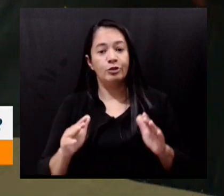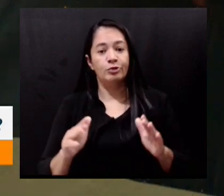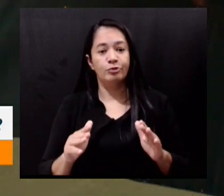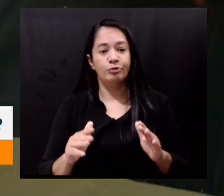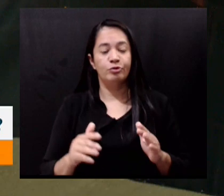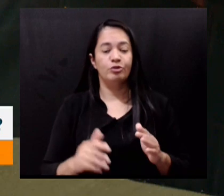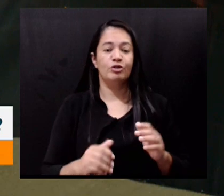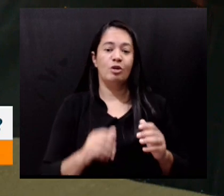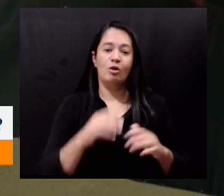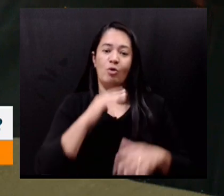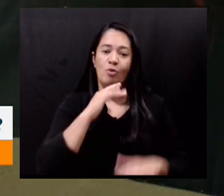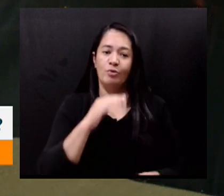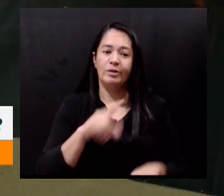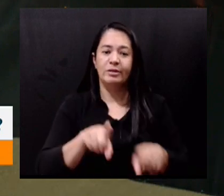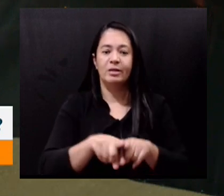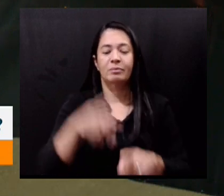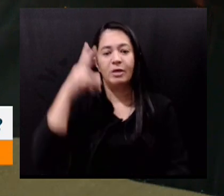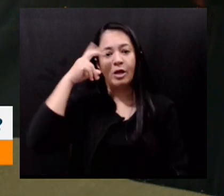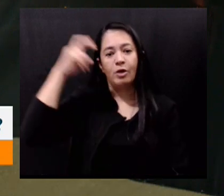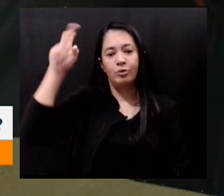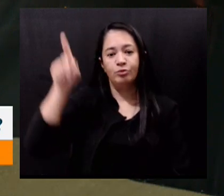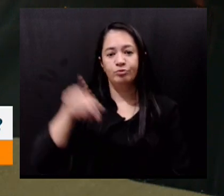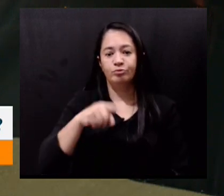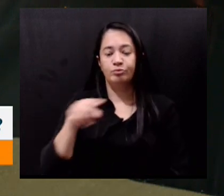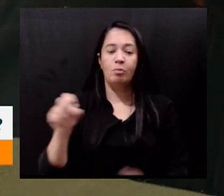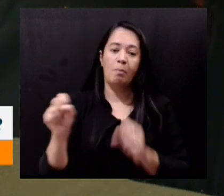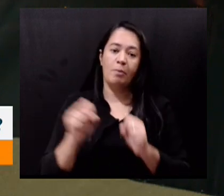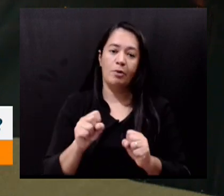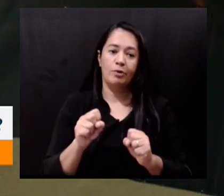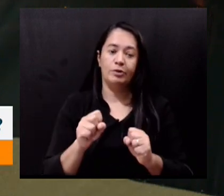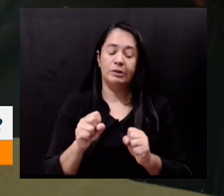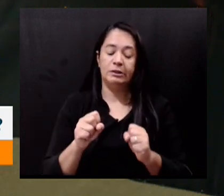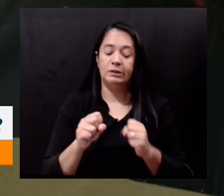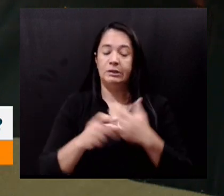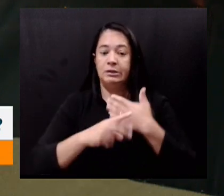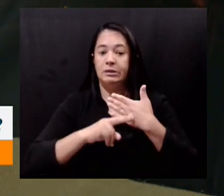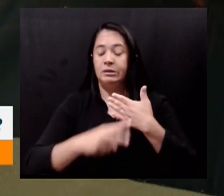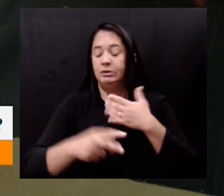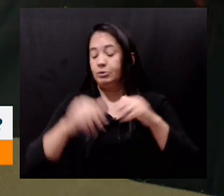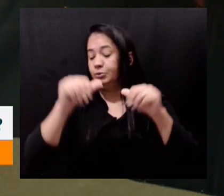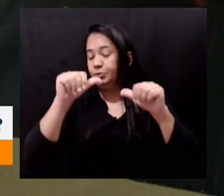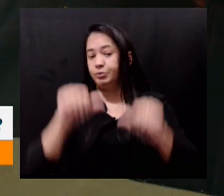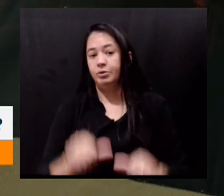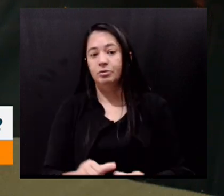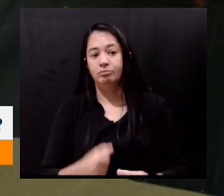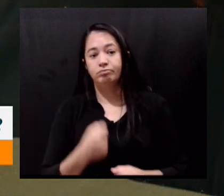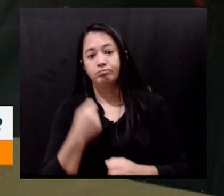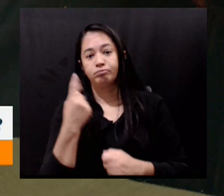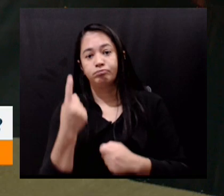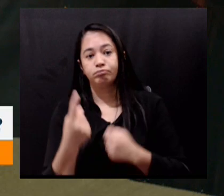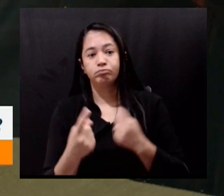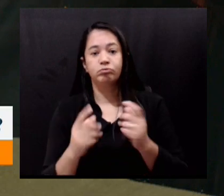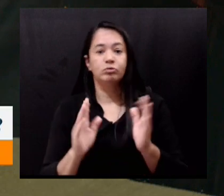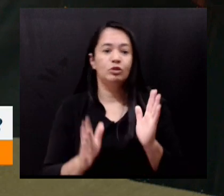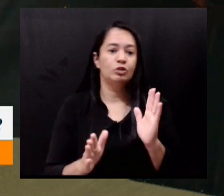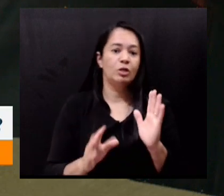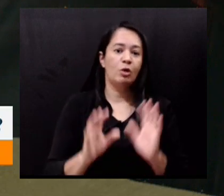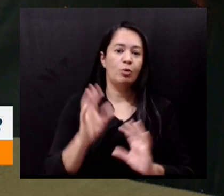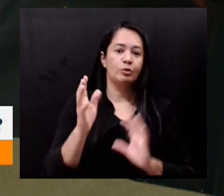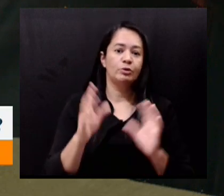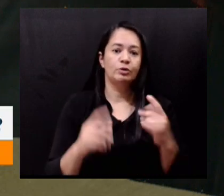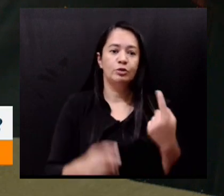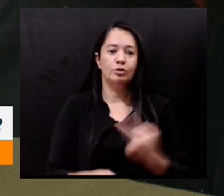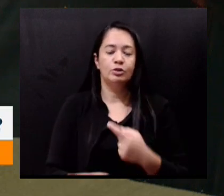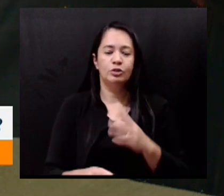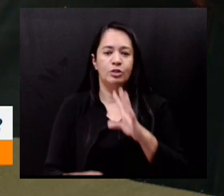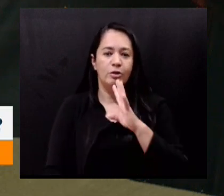cultura do cancelamento pode ter aí um desfecho trágico, como alguns fatos, né, que a gente tem conhecimento